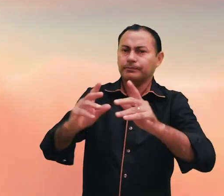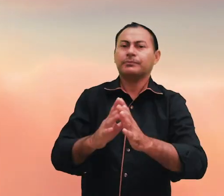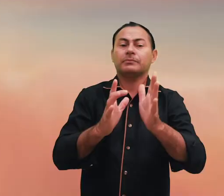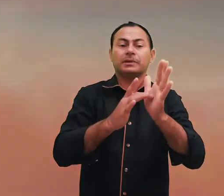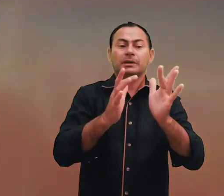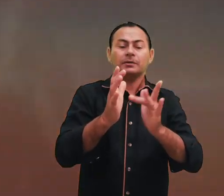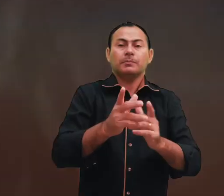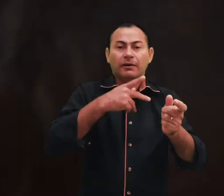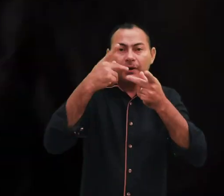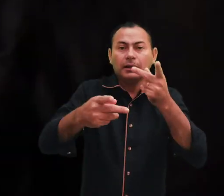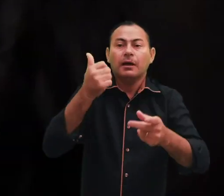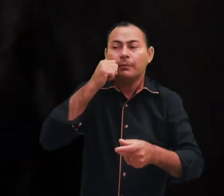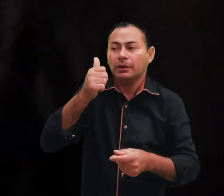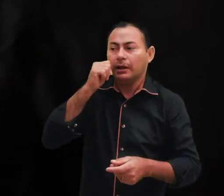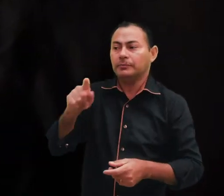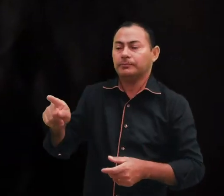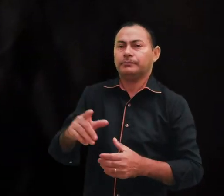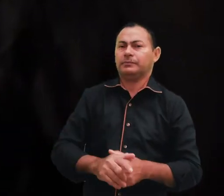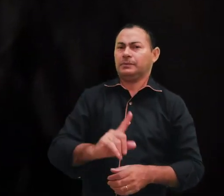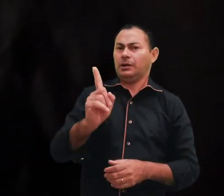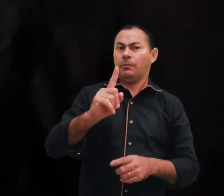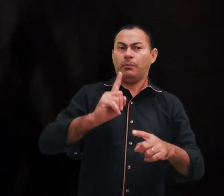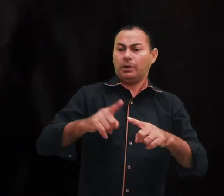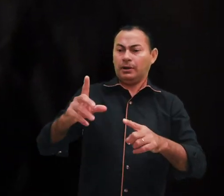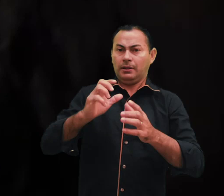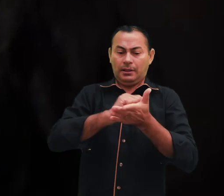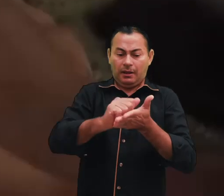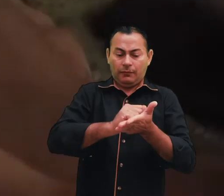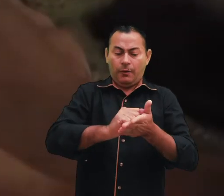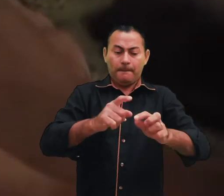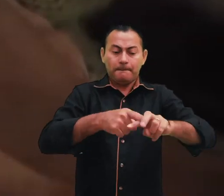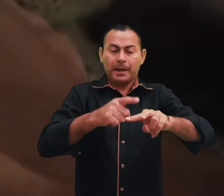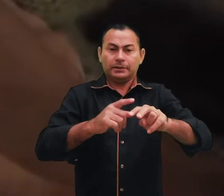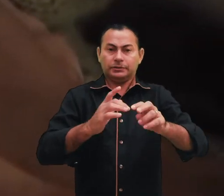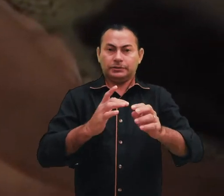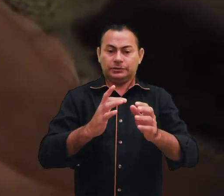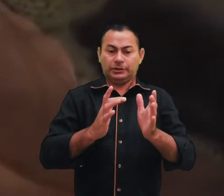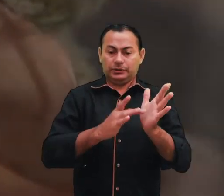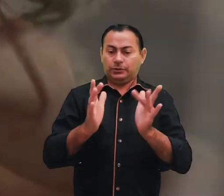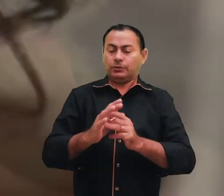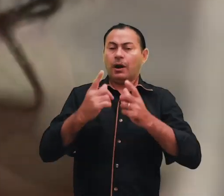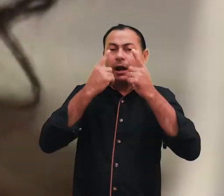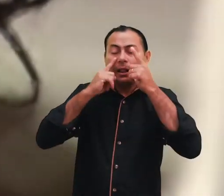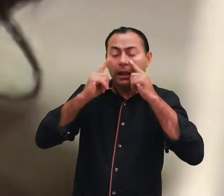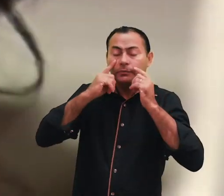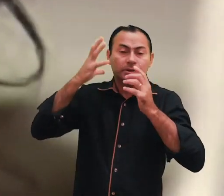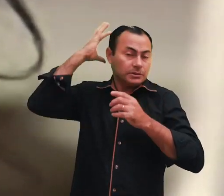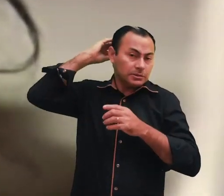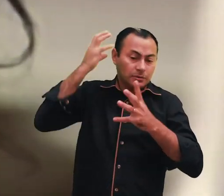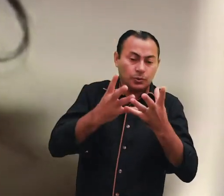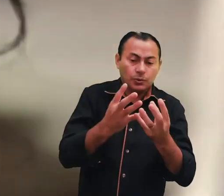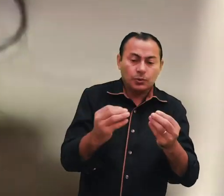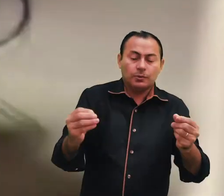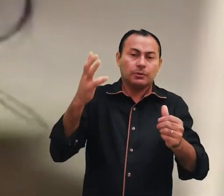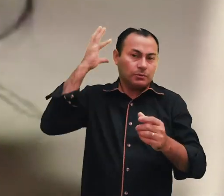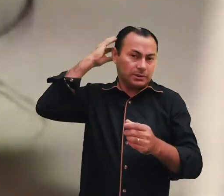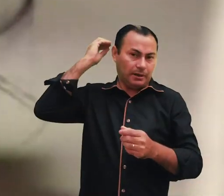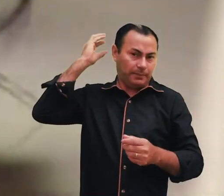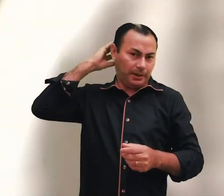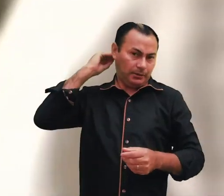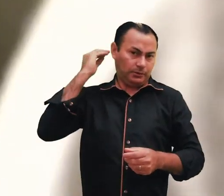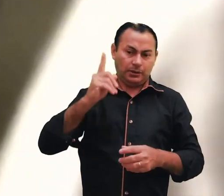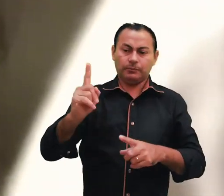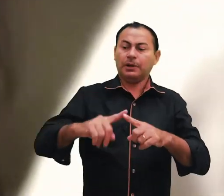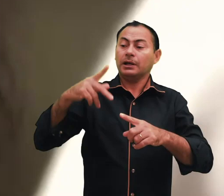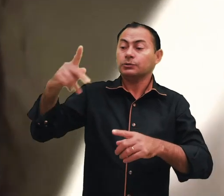isso, Jesus estava dizendo à mulher: não foi porque você lavou os pés de Jesus com suas lágrimas e os secou com seus cabelos.